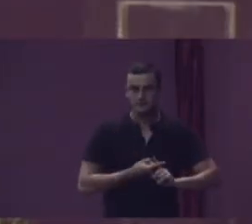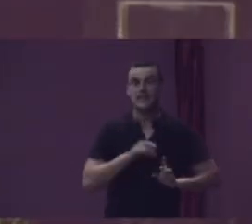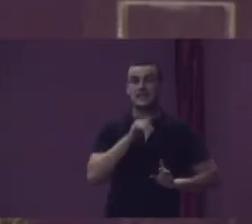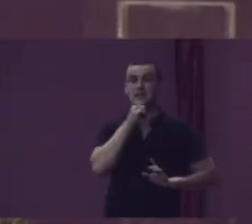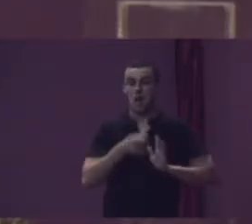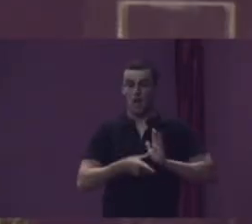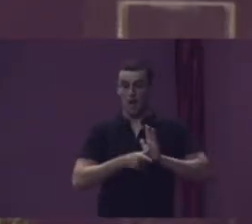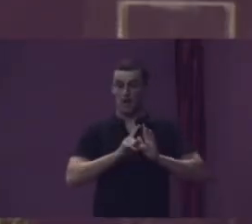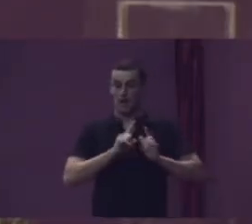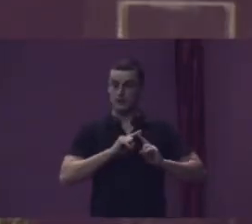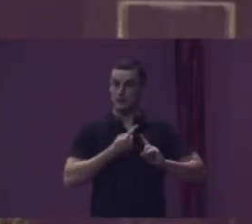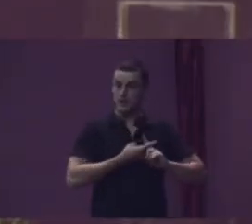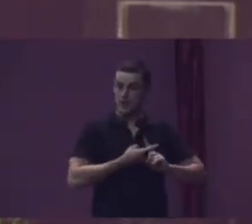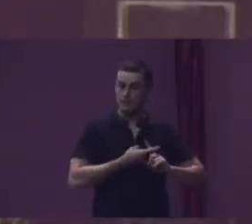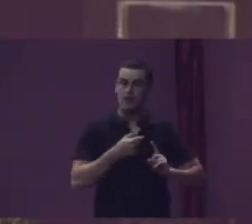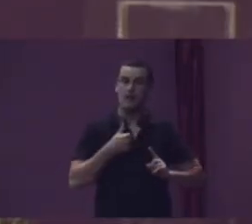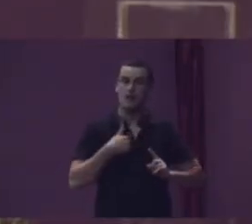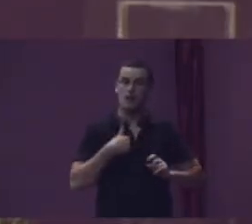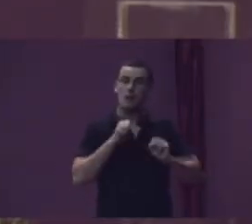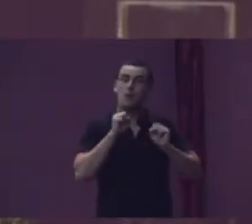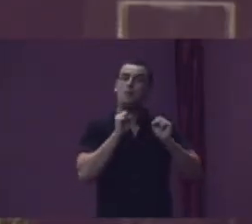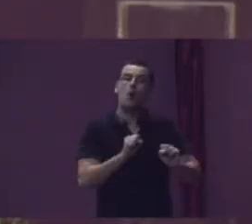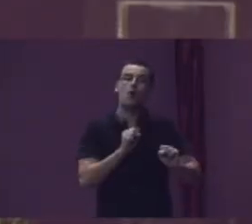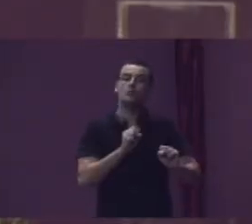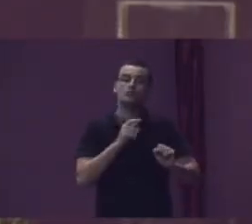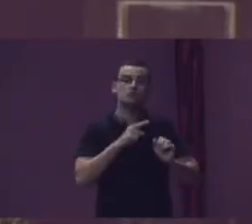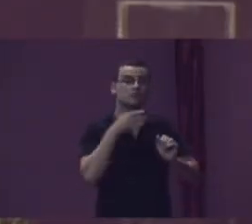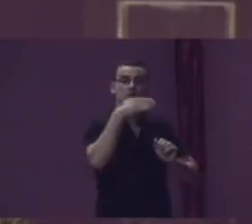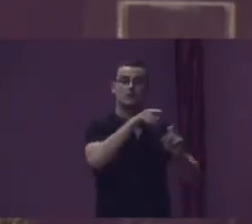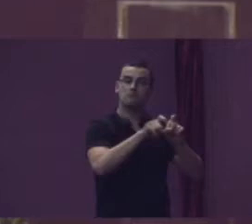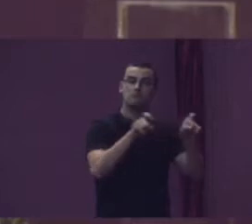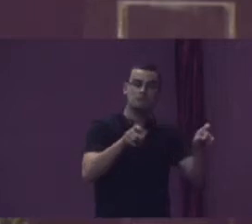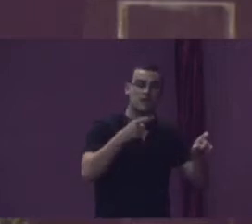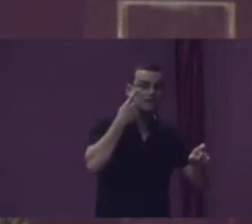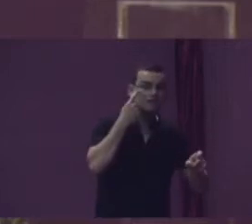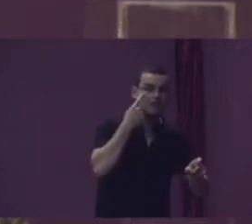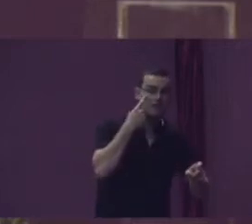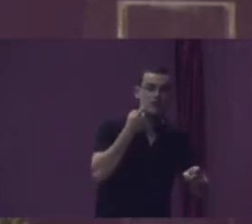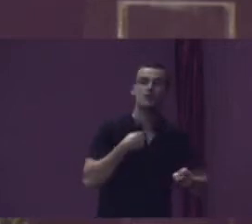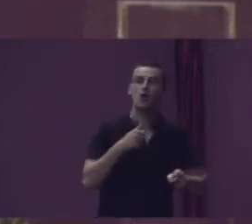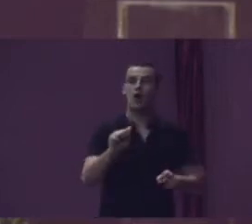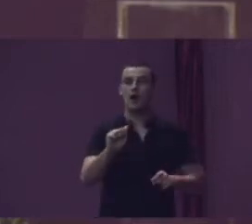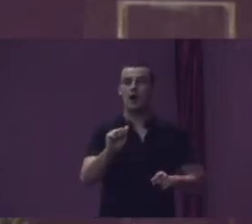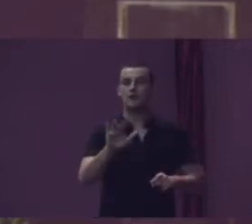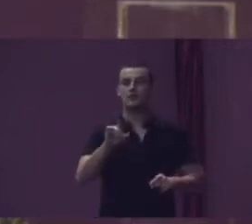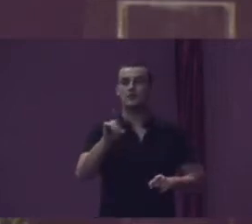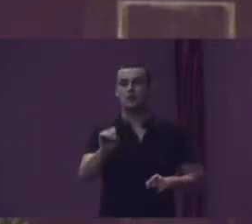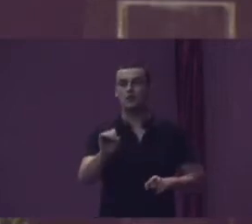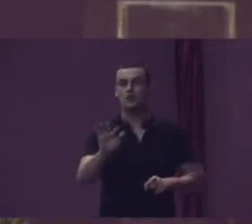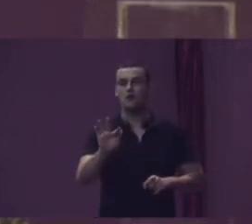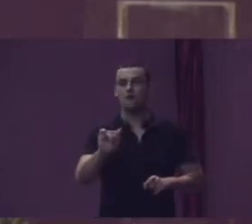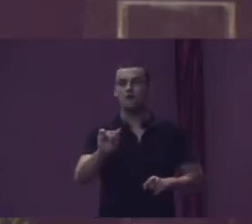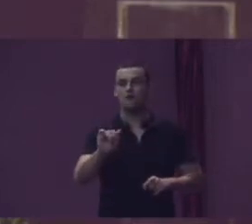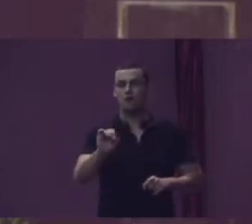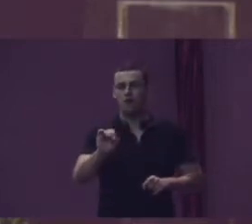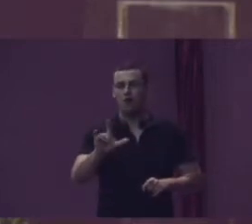exames para verificar as condições de saúde, tomar ácido fólico e tal.